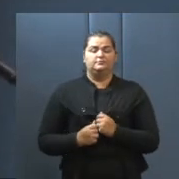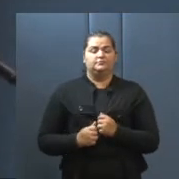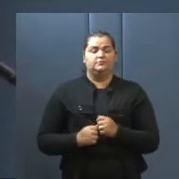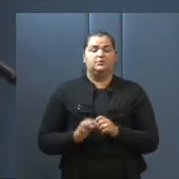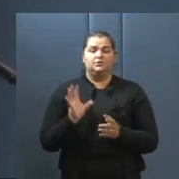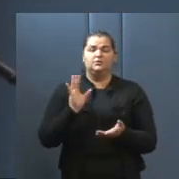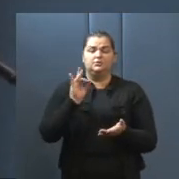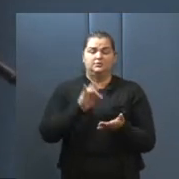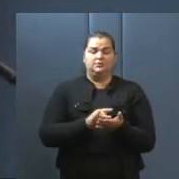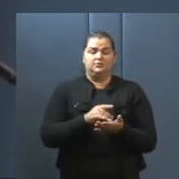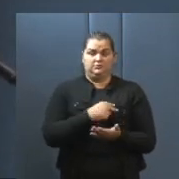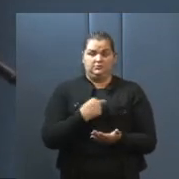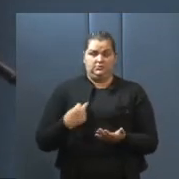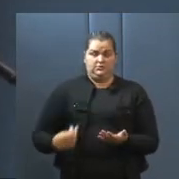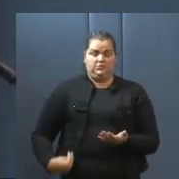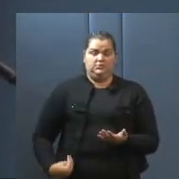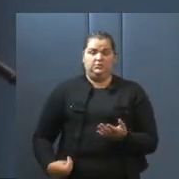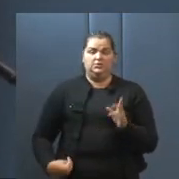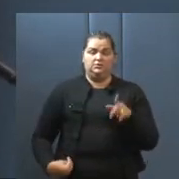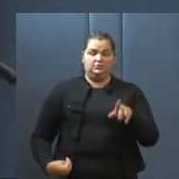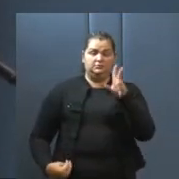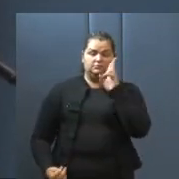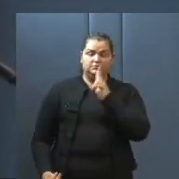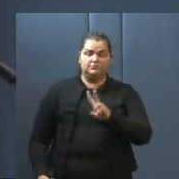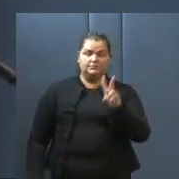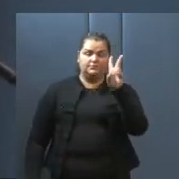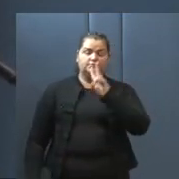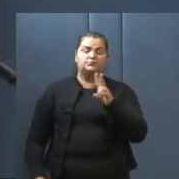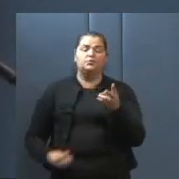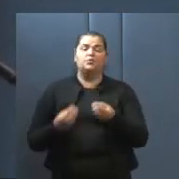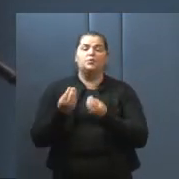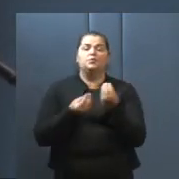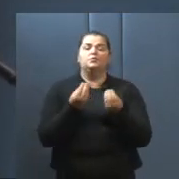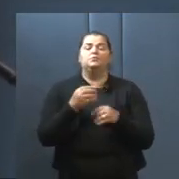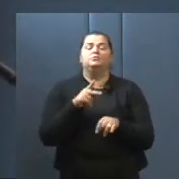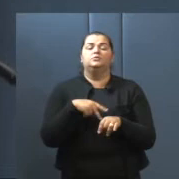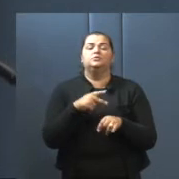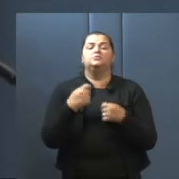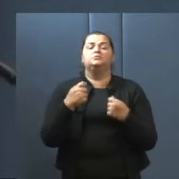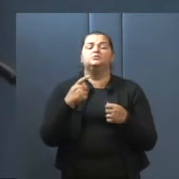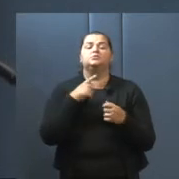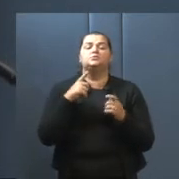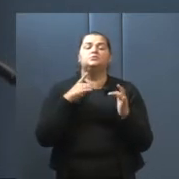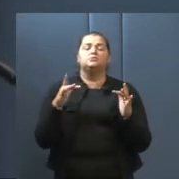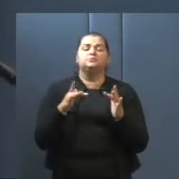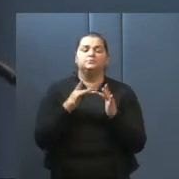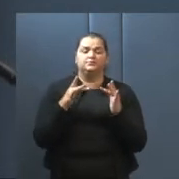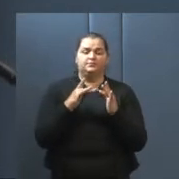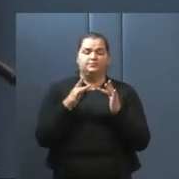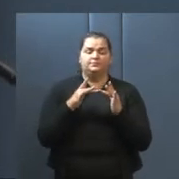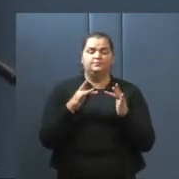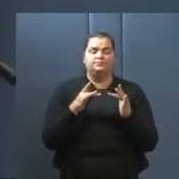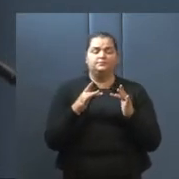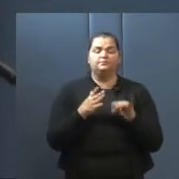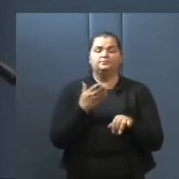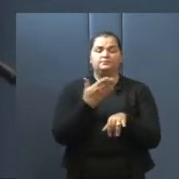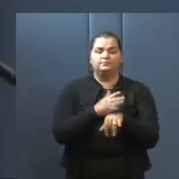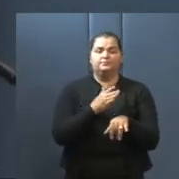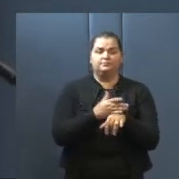E de fato, a China é vista como um país que precisa ser engajado à prática de